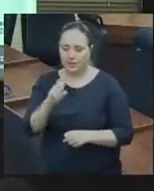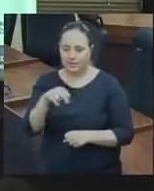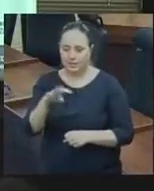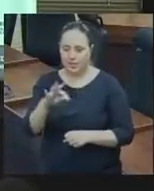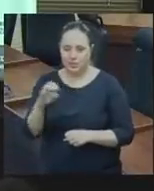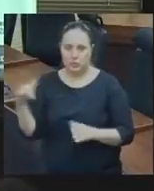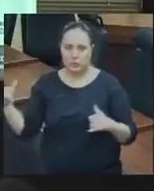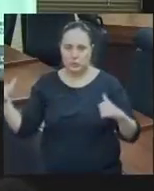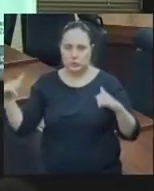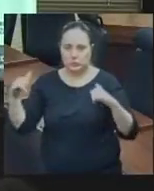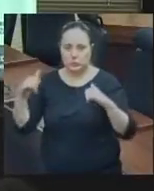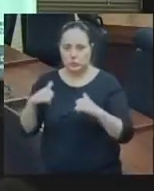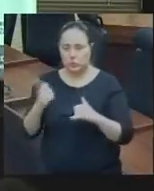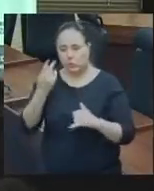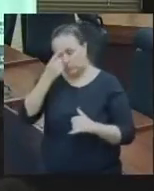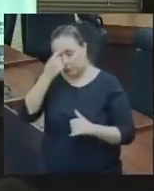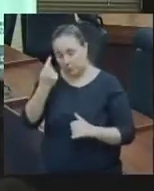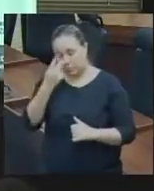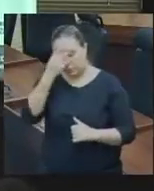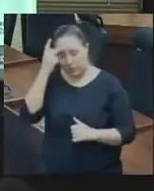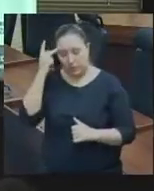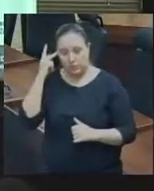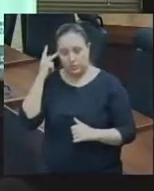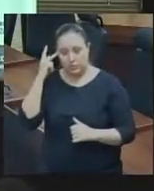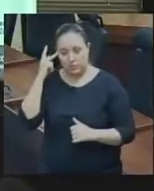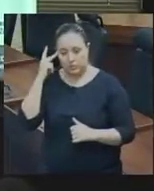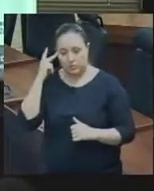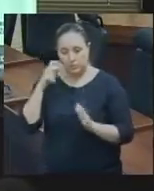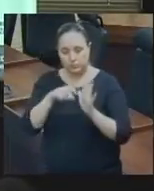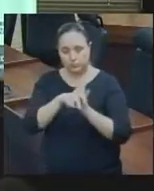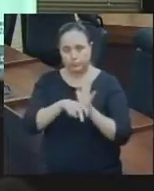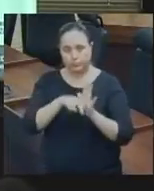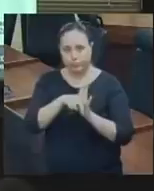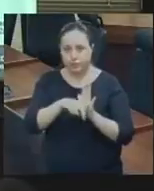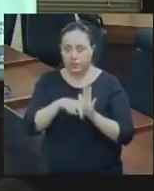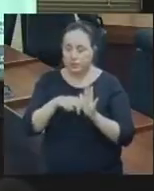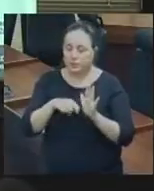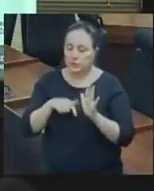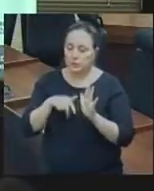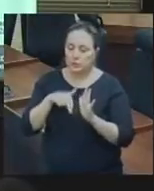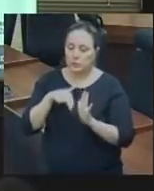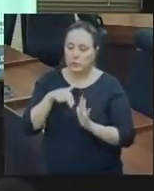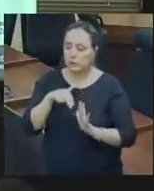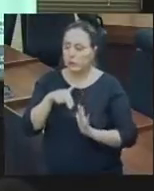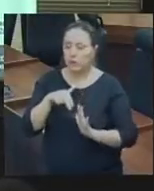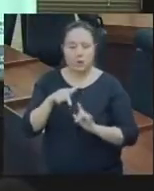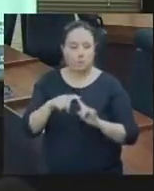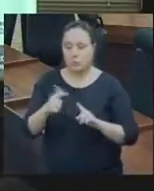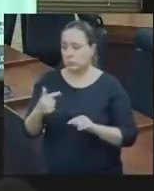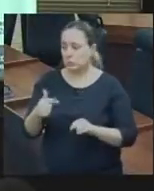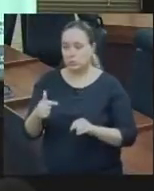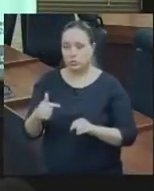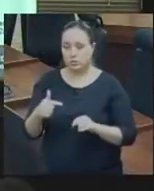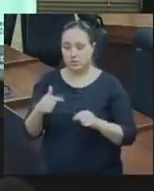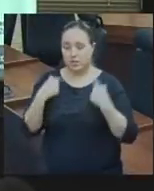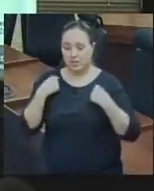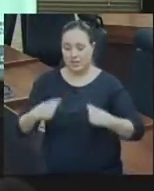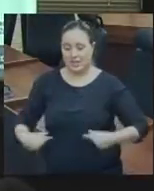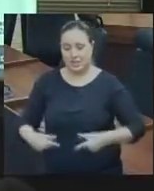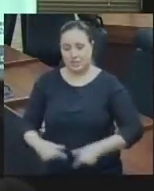em que um passageiro entrou no ambulift um cadeirante e só que o ambulift não tinha cinto